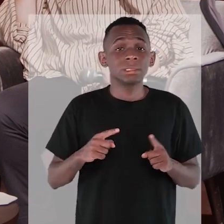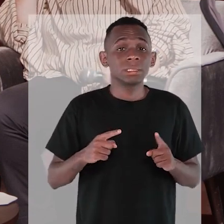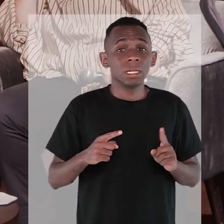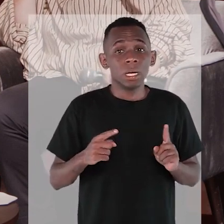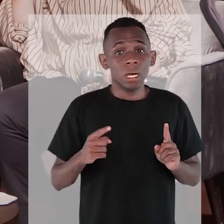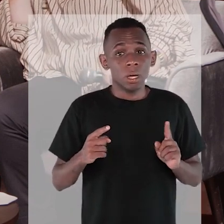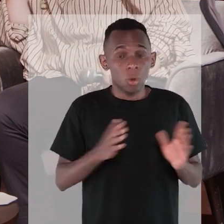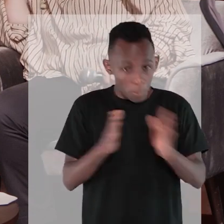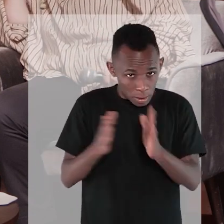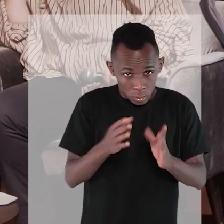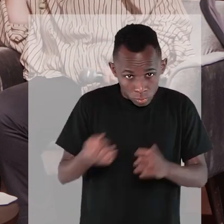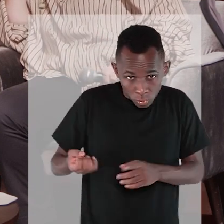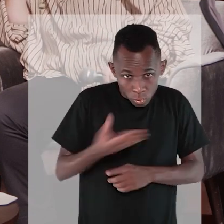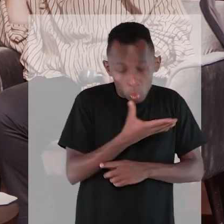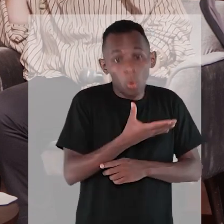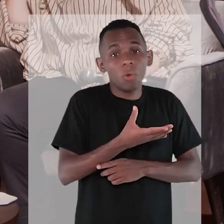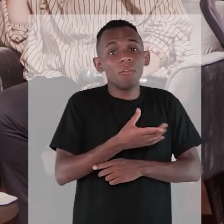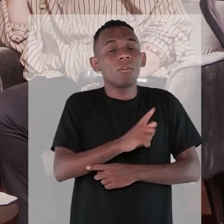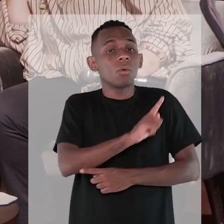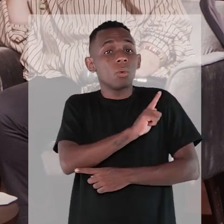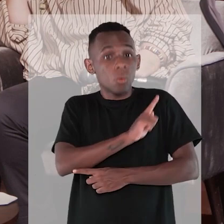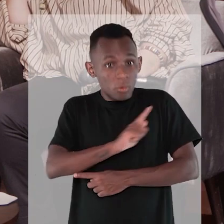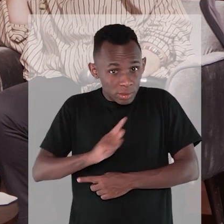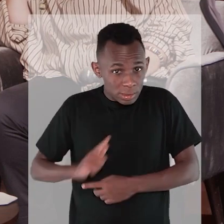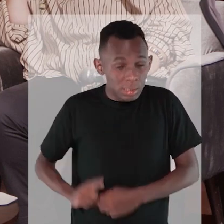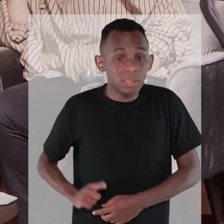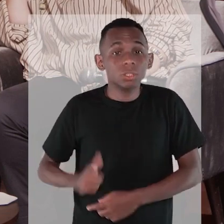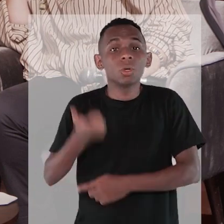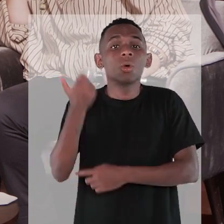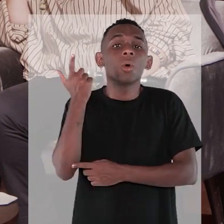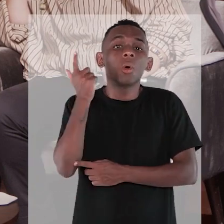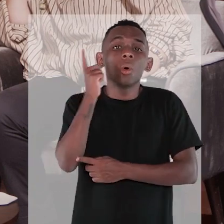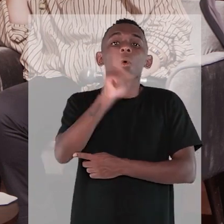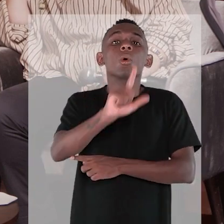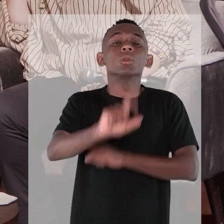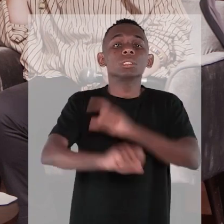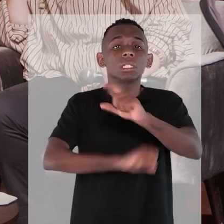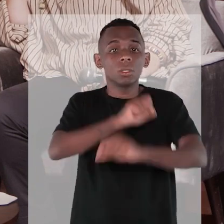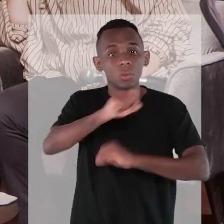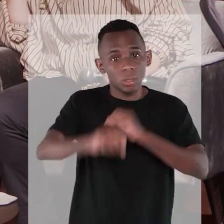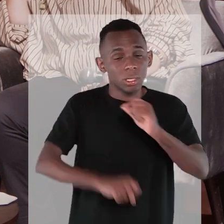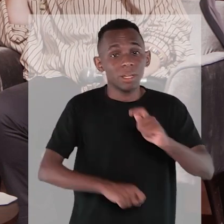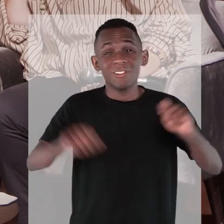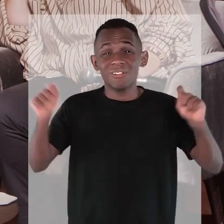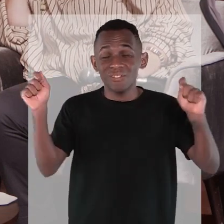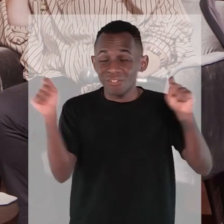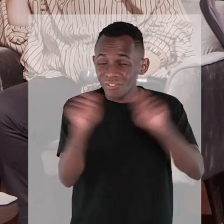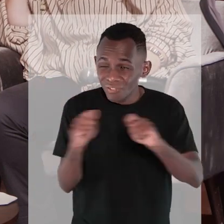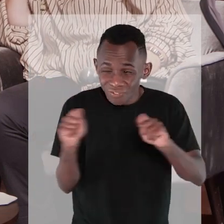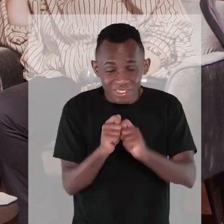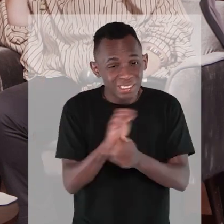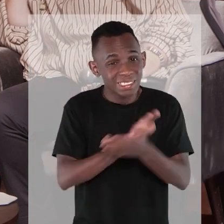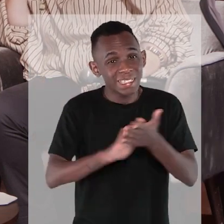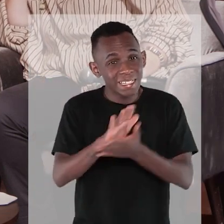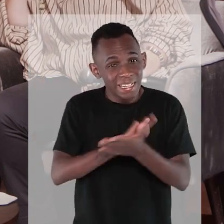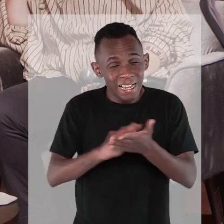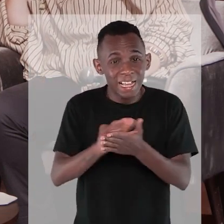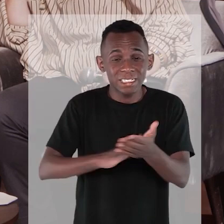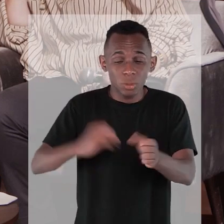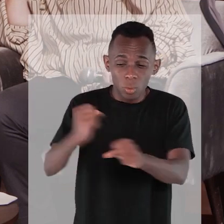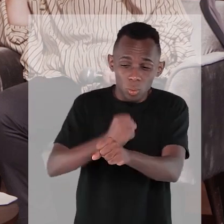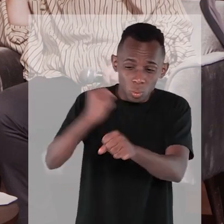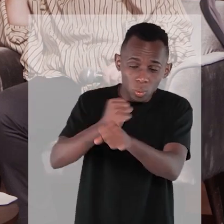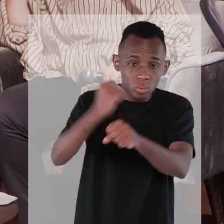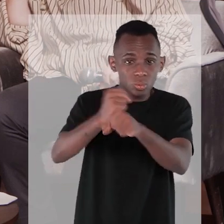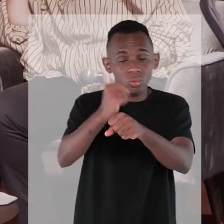governante, né, conseguiu uma proeza que é não ter feito até agora nenhuma obra importante em